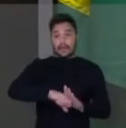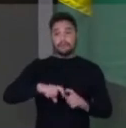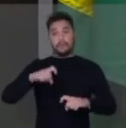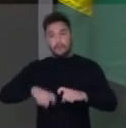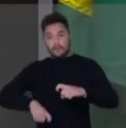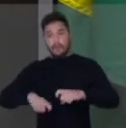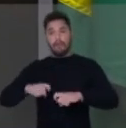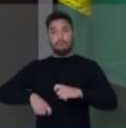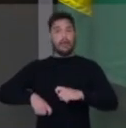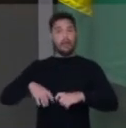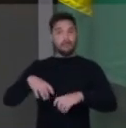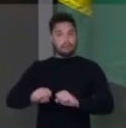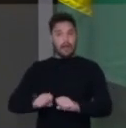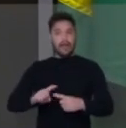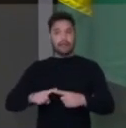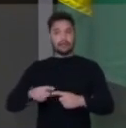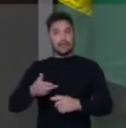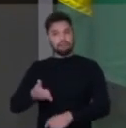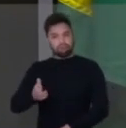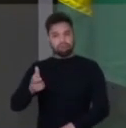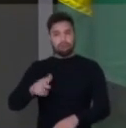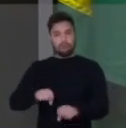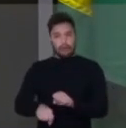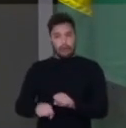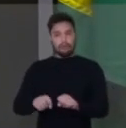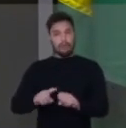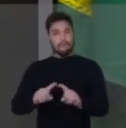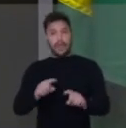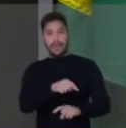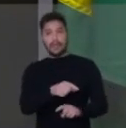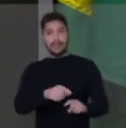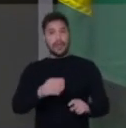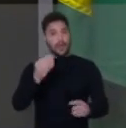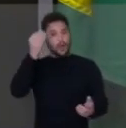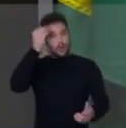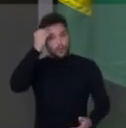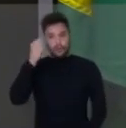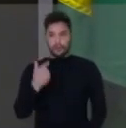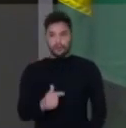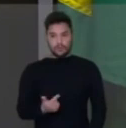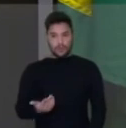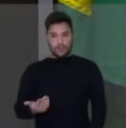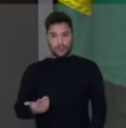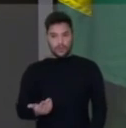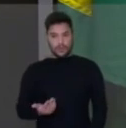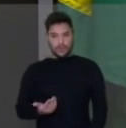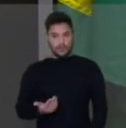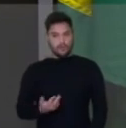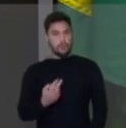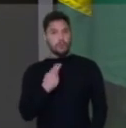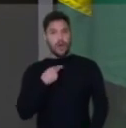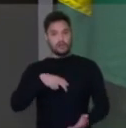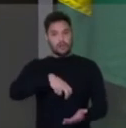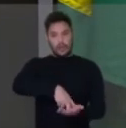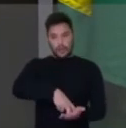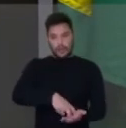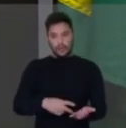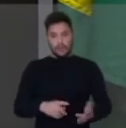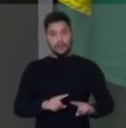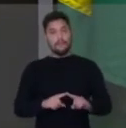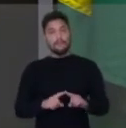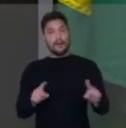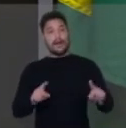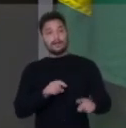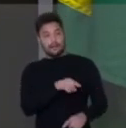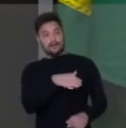roubo seguido de morte. Aí ele não pode ser responsabilizado. Mas quando para poder votar e decidir o futuro